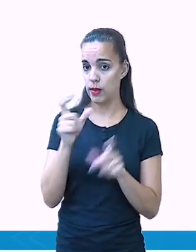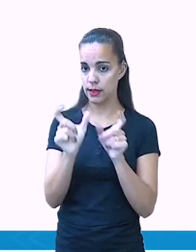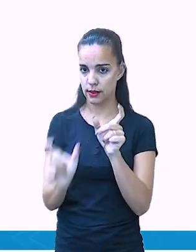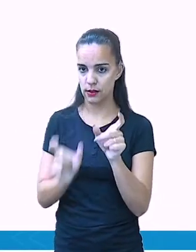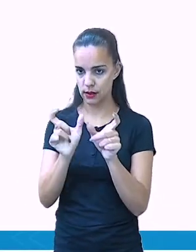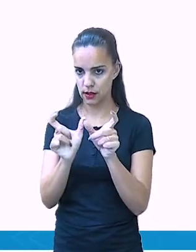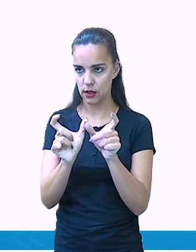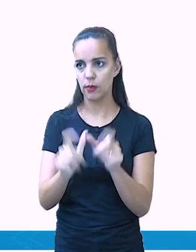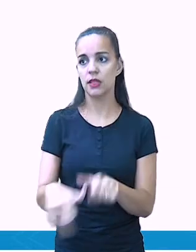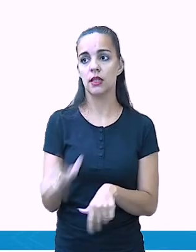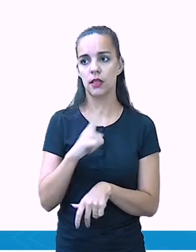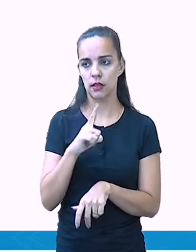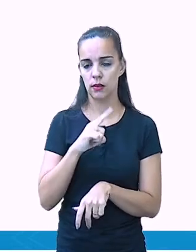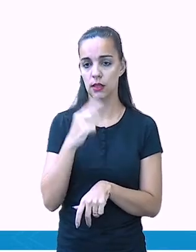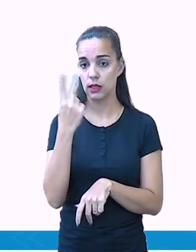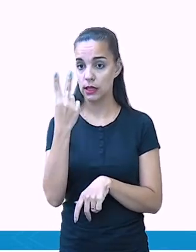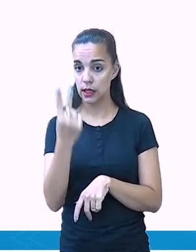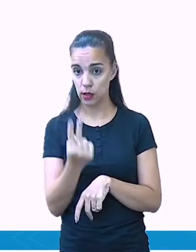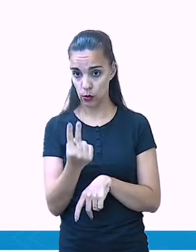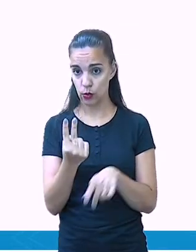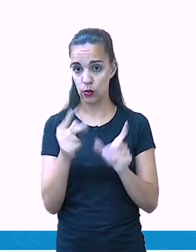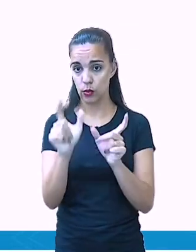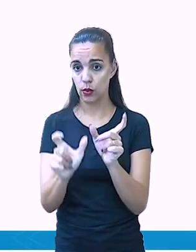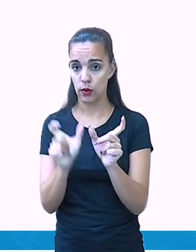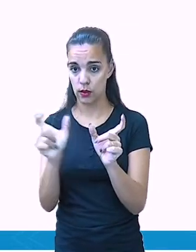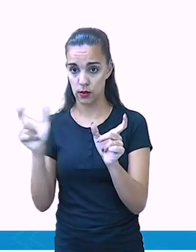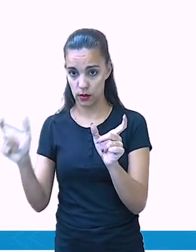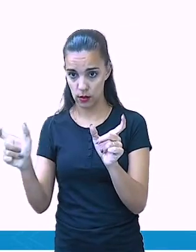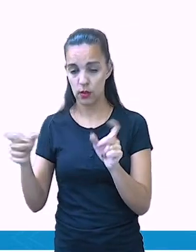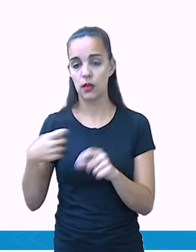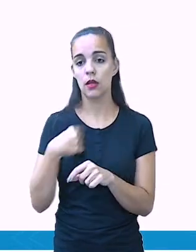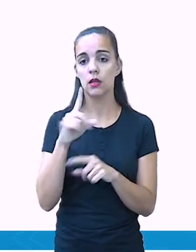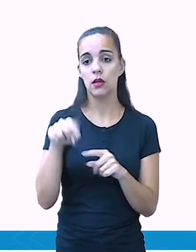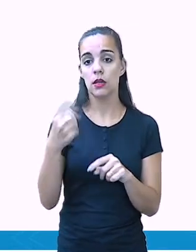as dissílabas com 2 sílabas e agora as